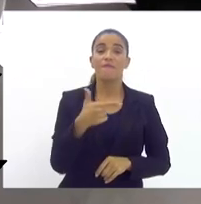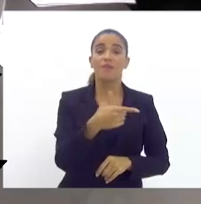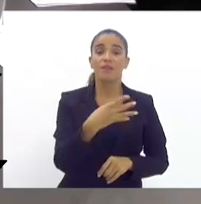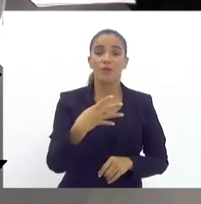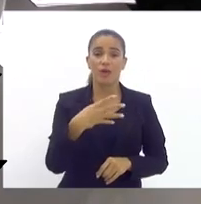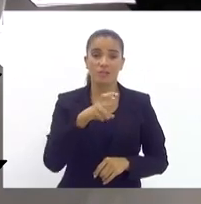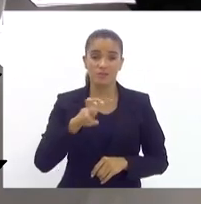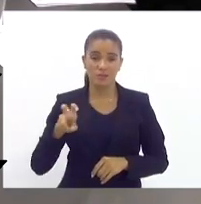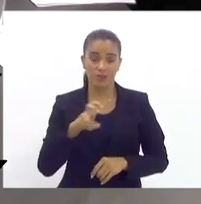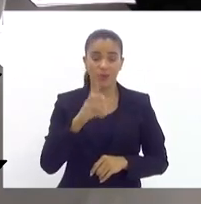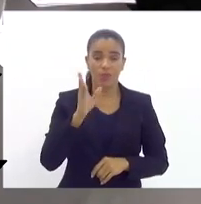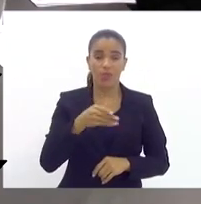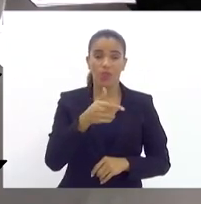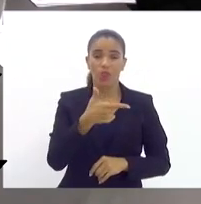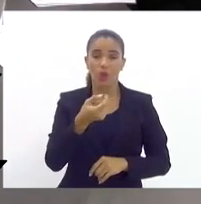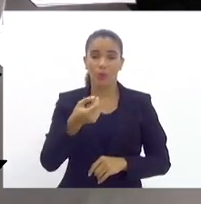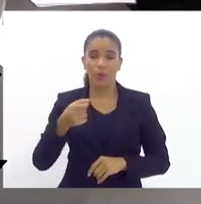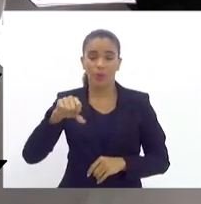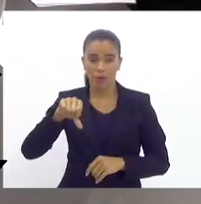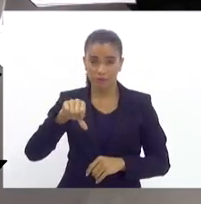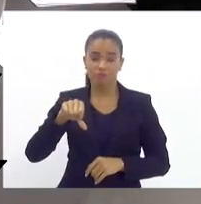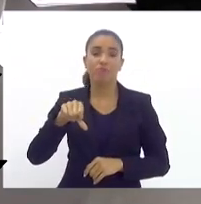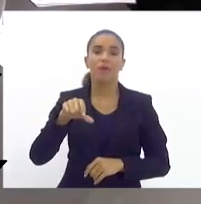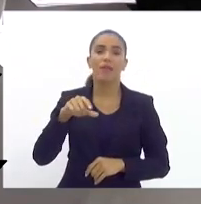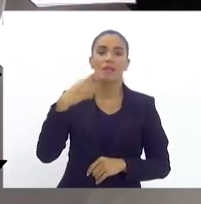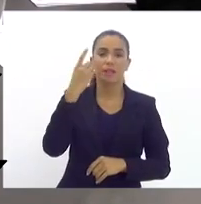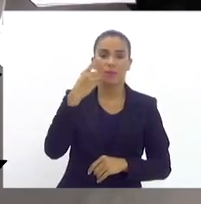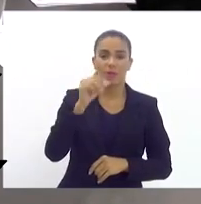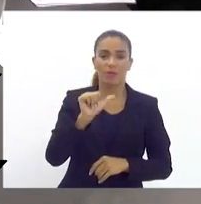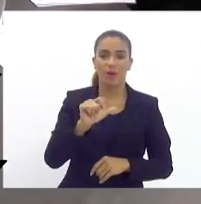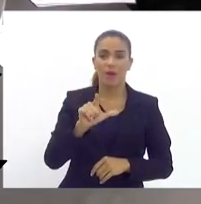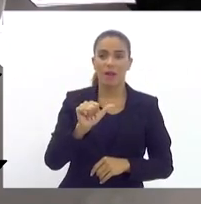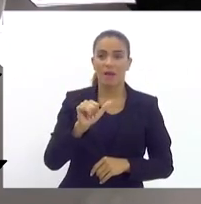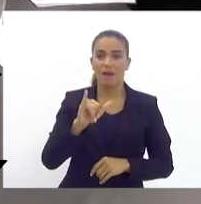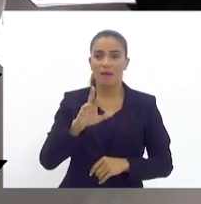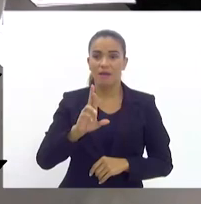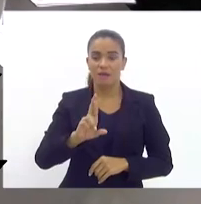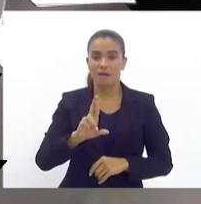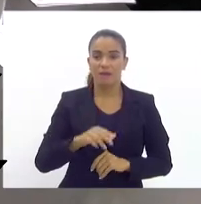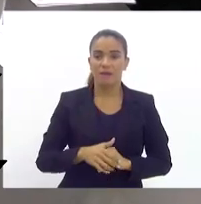2455 de 2009... de autoria do deputado Alair Correia de Cabo Frio. Presidente,